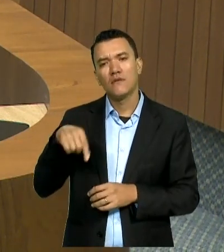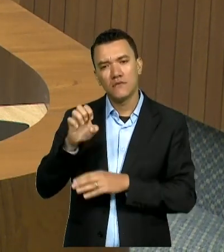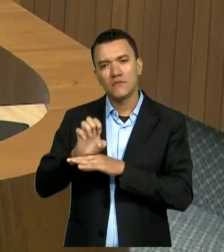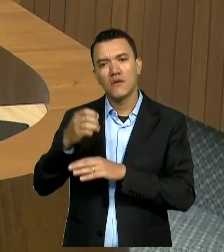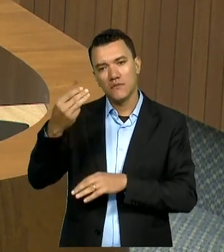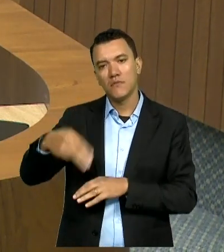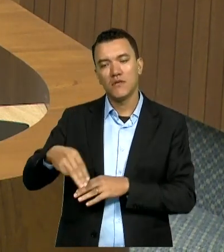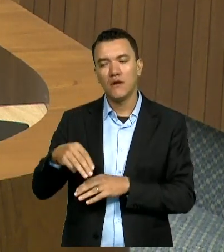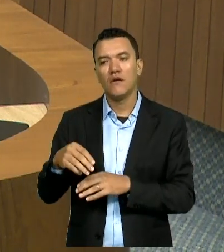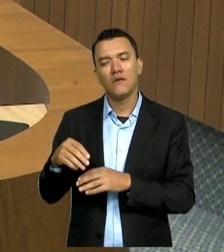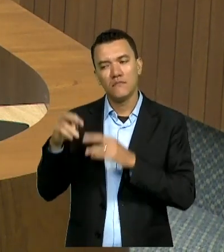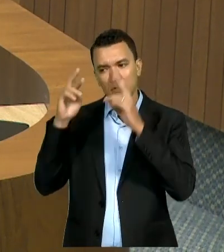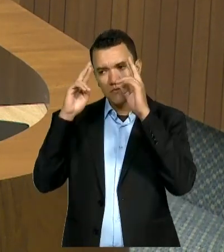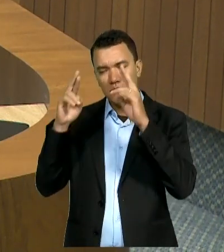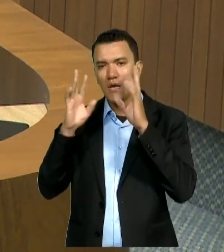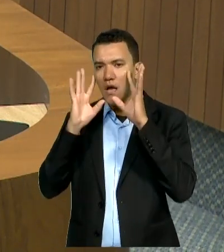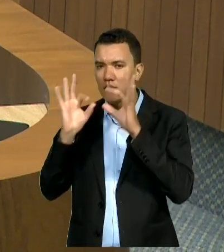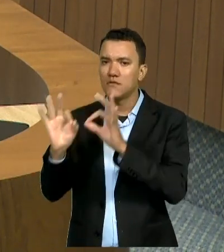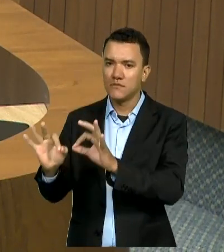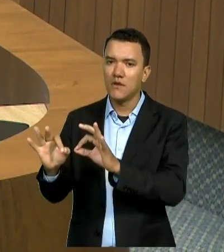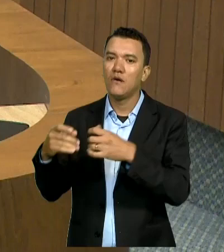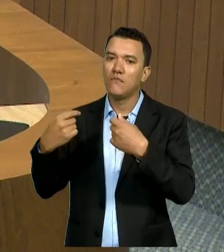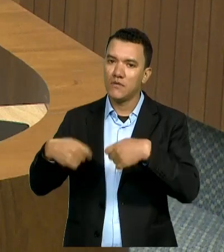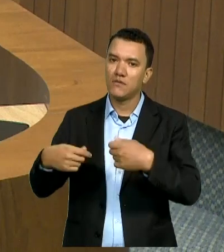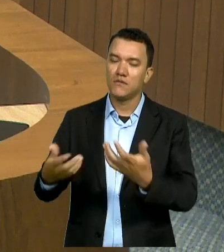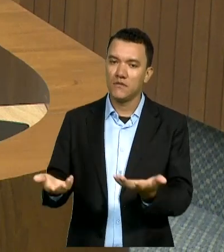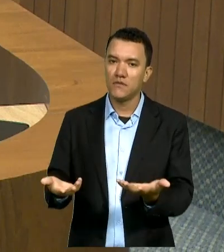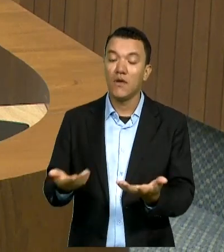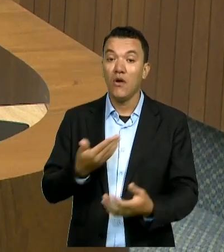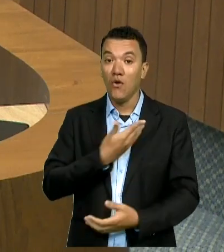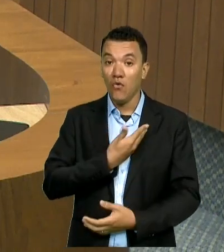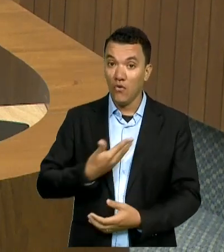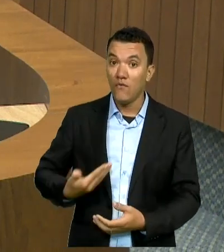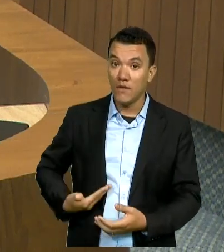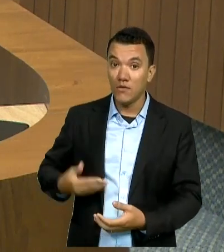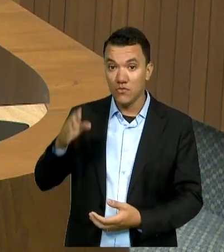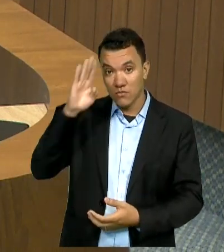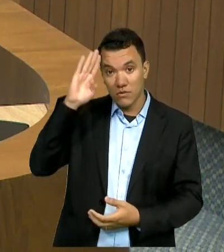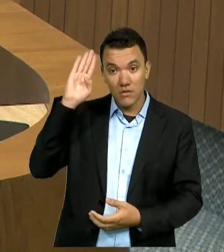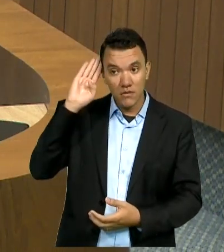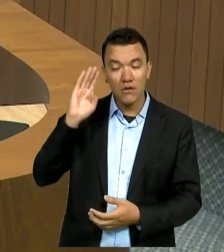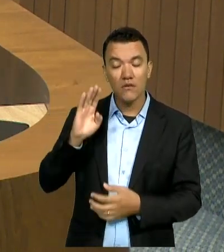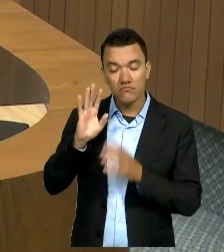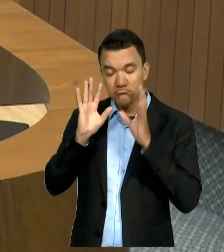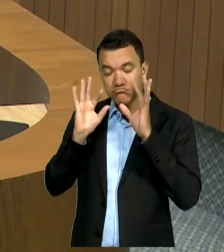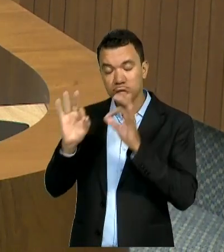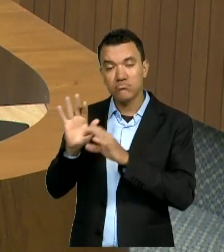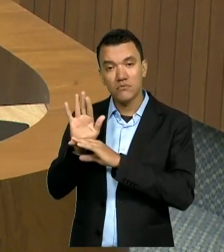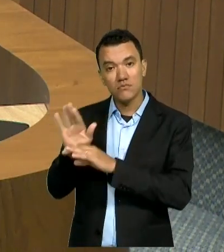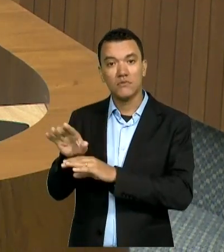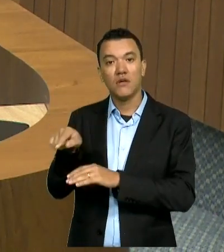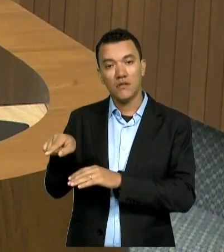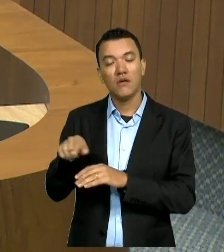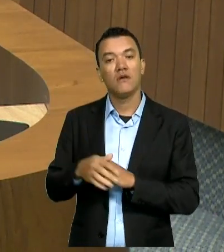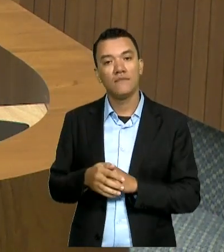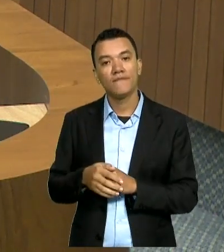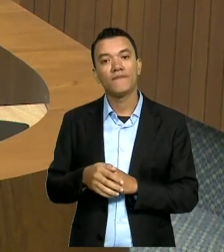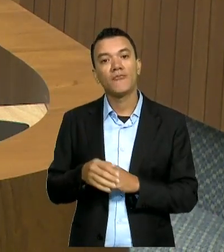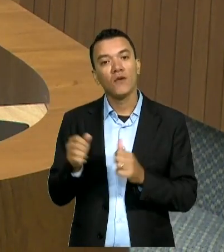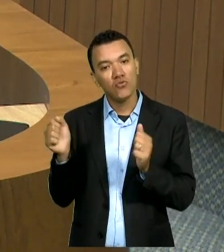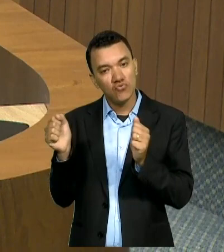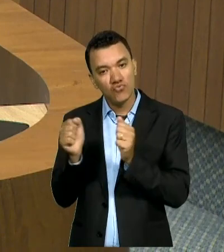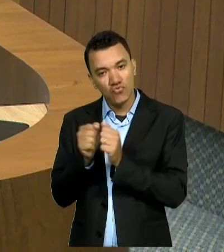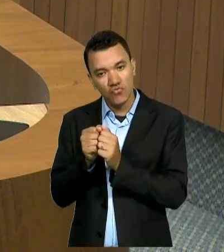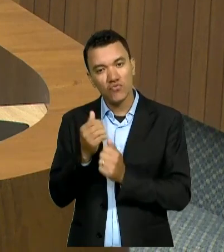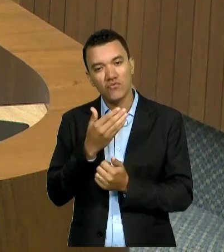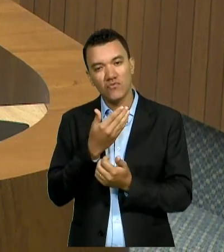respeito, merecem um olhar, e o governador Brandão está sim vendo para essas pessoas, junto ao vice-governador Felipe Camarão, que